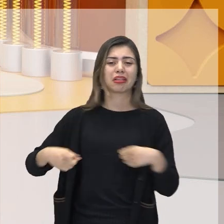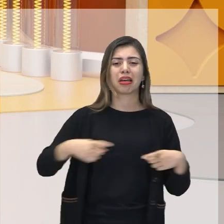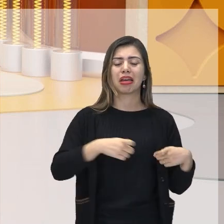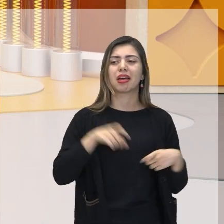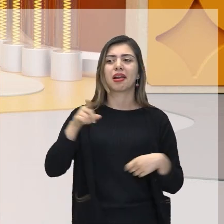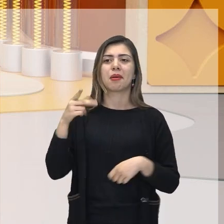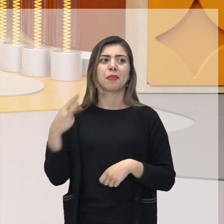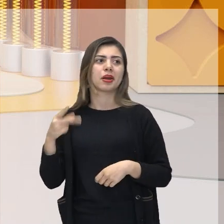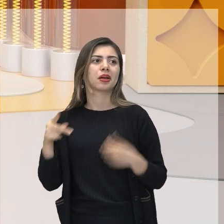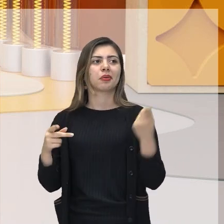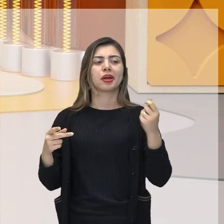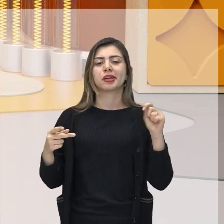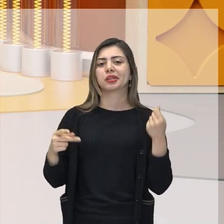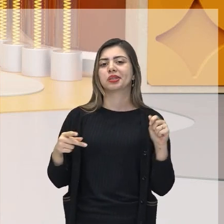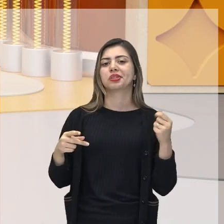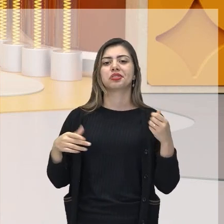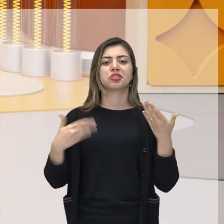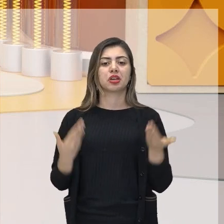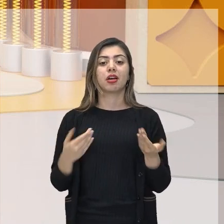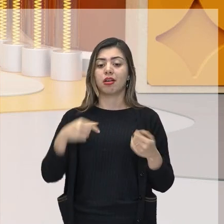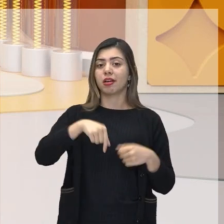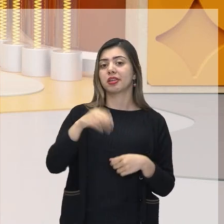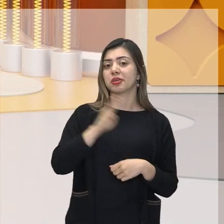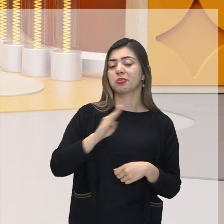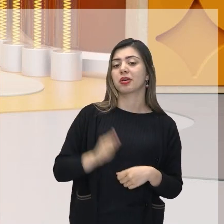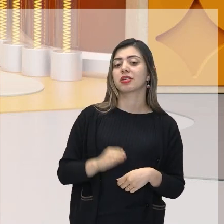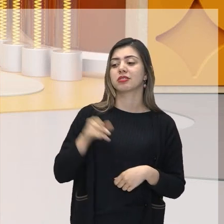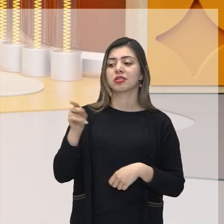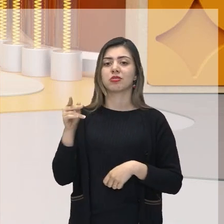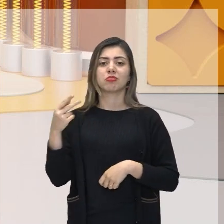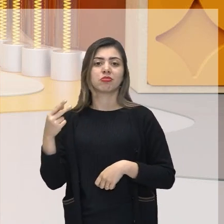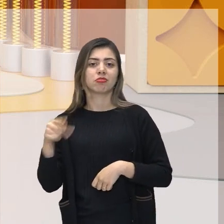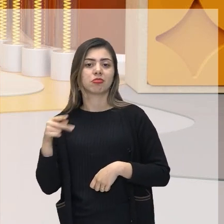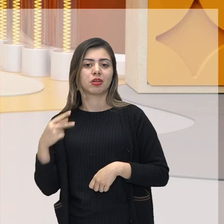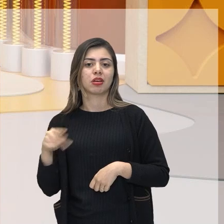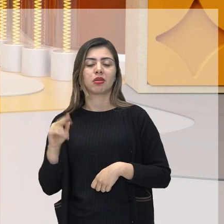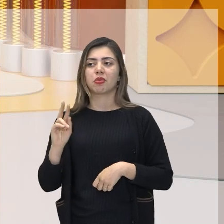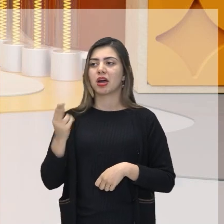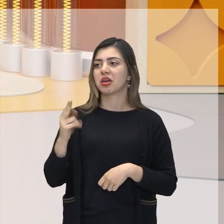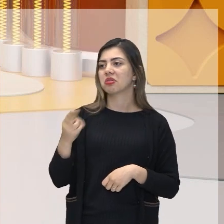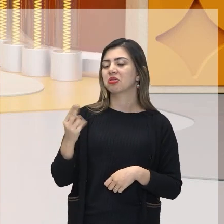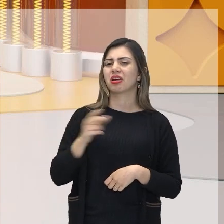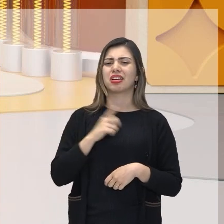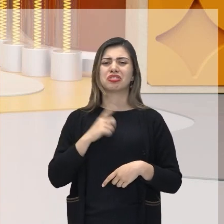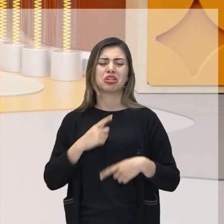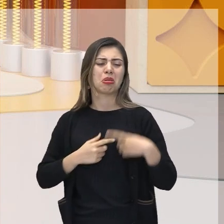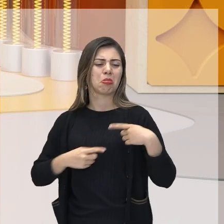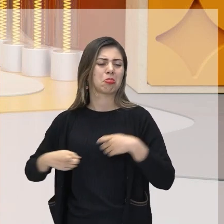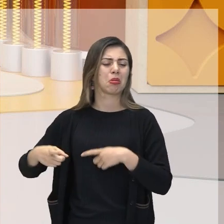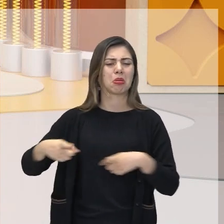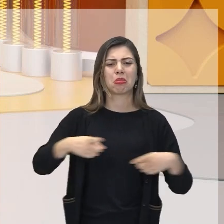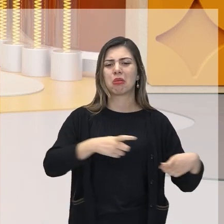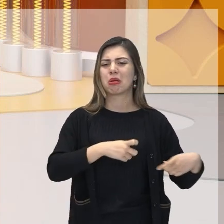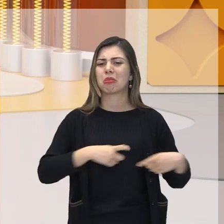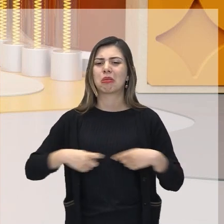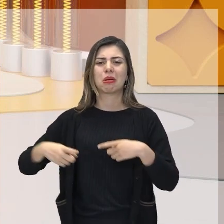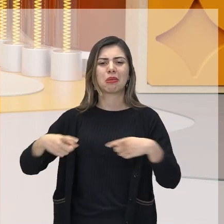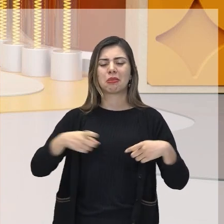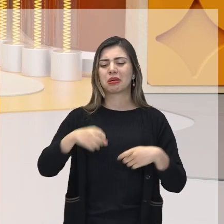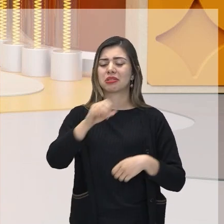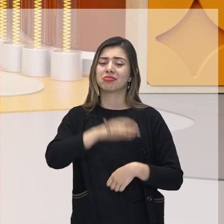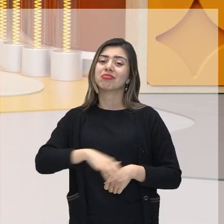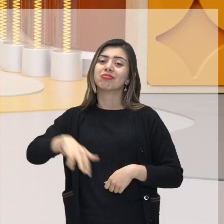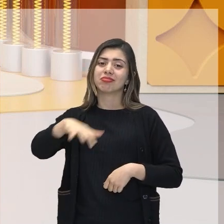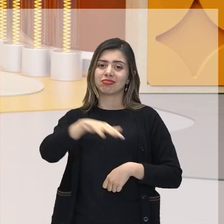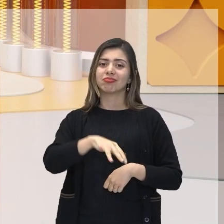Argentina, entre o próprio Brasil e Uruguai, a chamada Guerra Cisplatina, e outros conflitos, galera, que envolviam esse